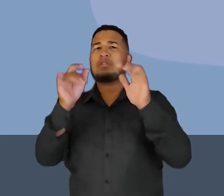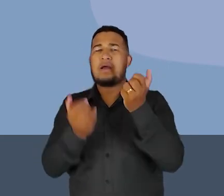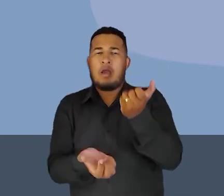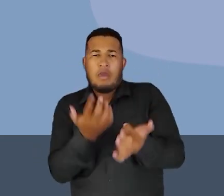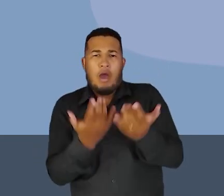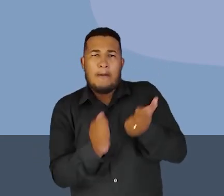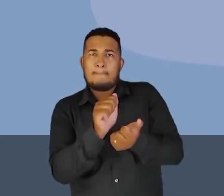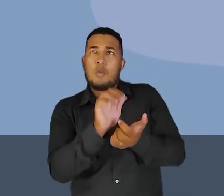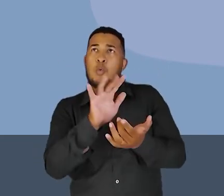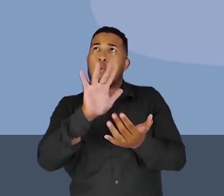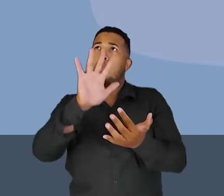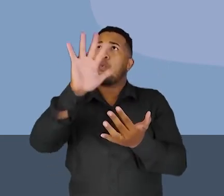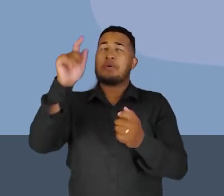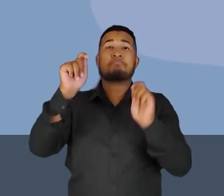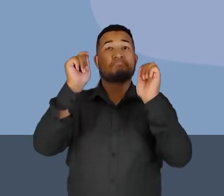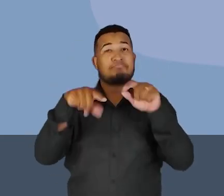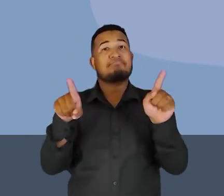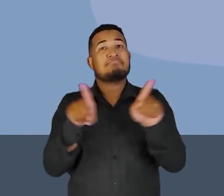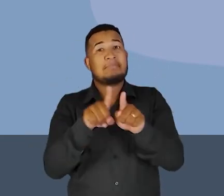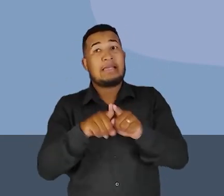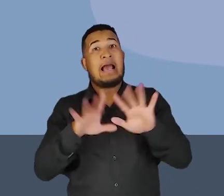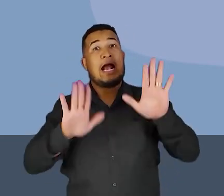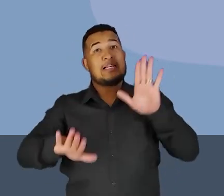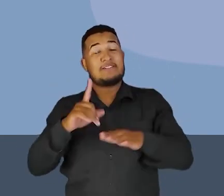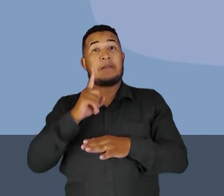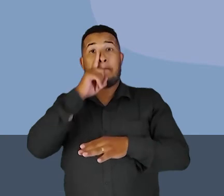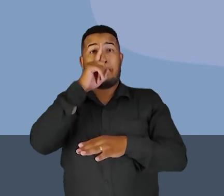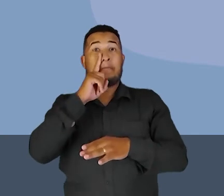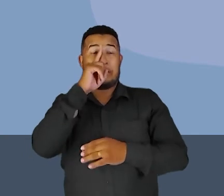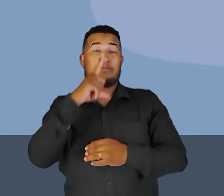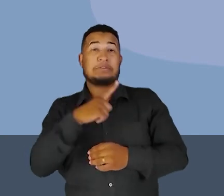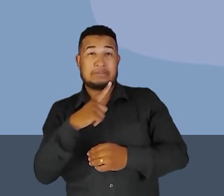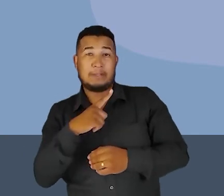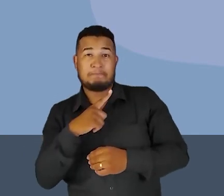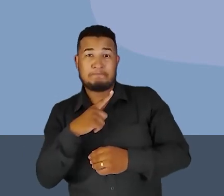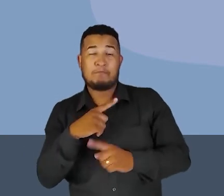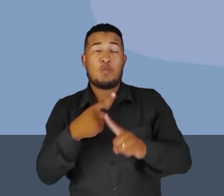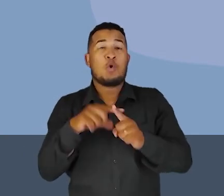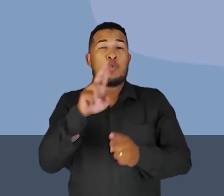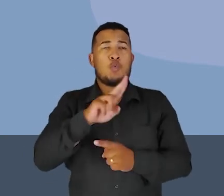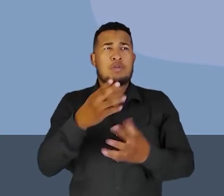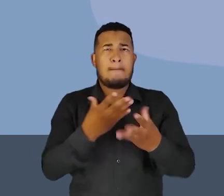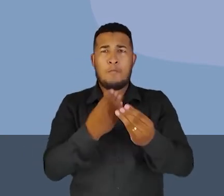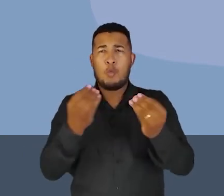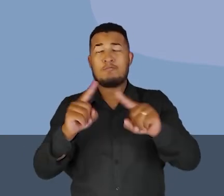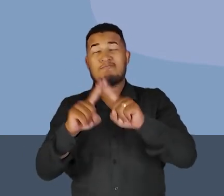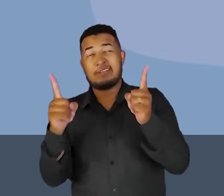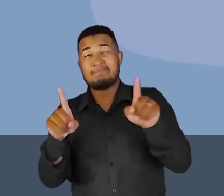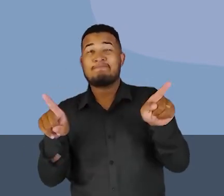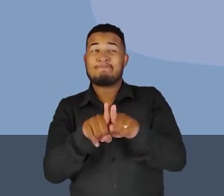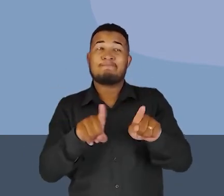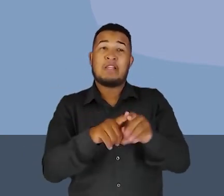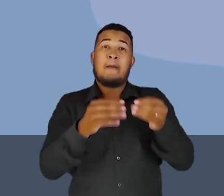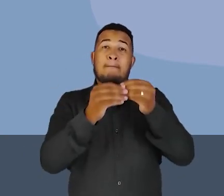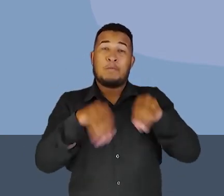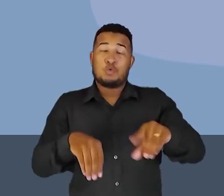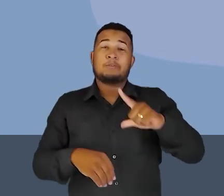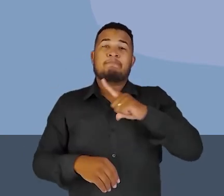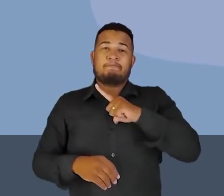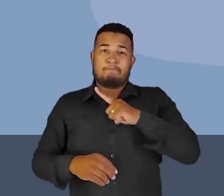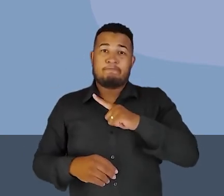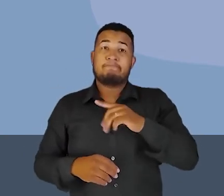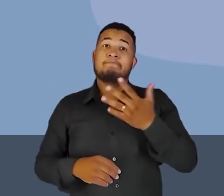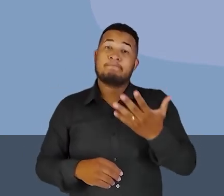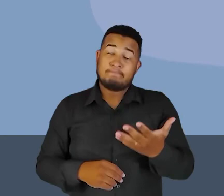uma substância que também é tratada como vilão ou mocinho, né? Porque ele é muito utilizado no dia a dia, mas ele também causa danos